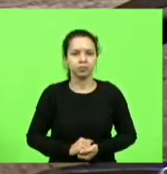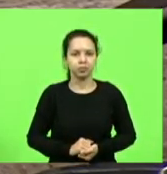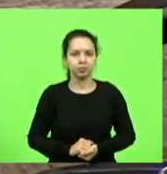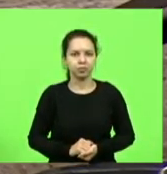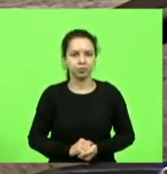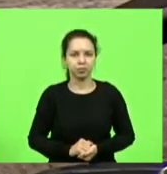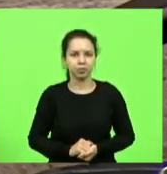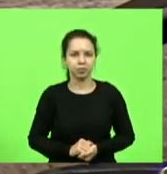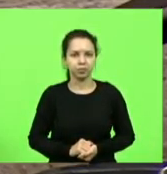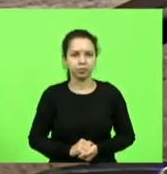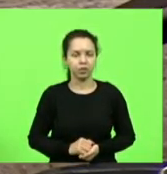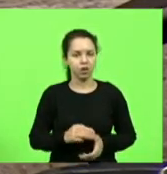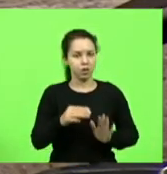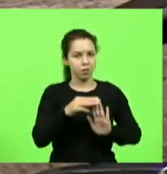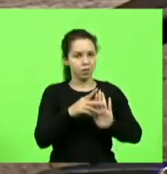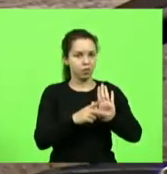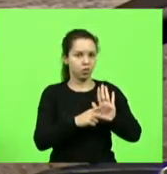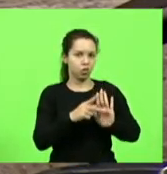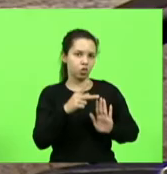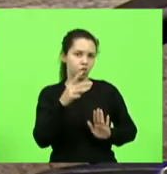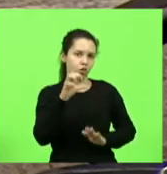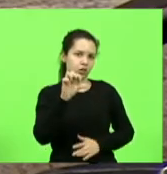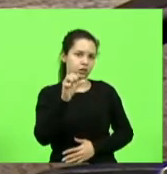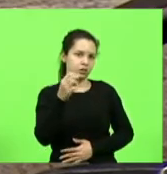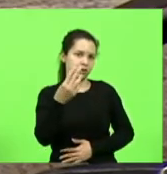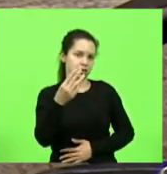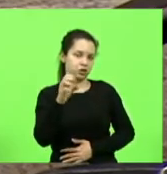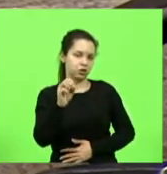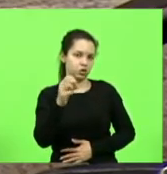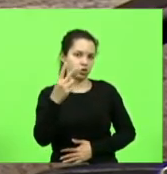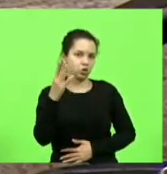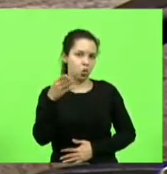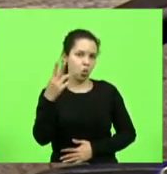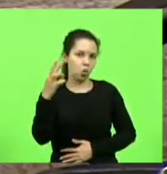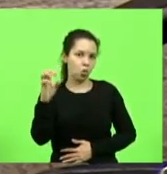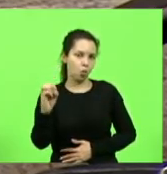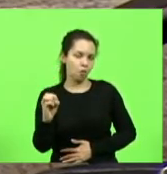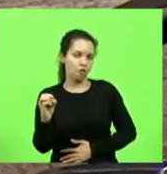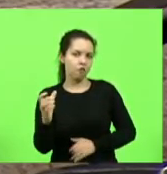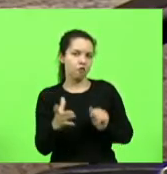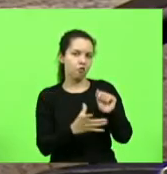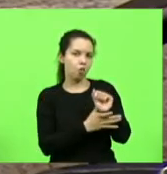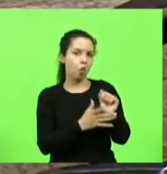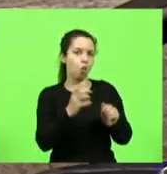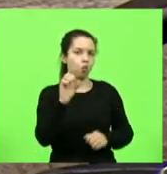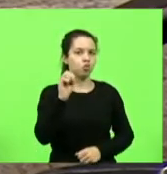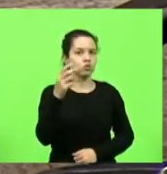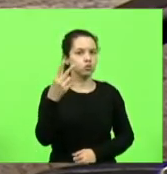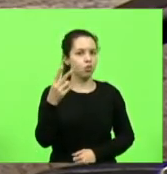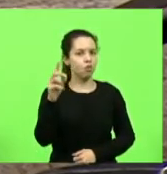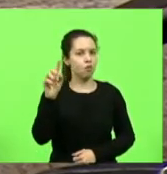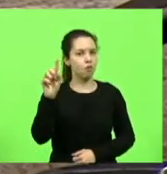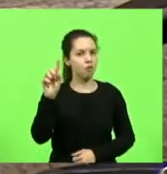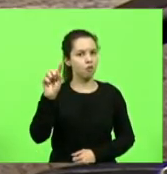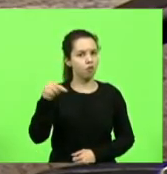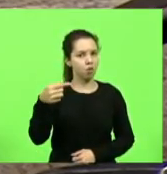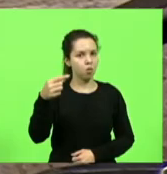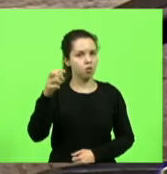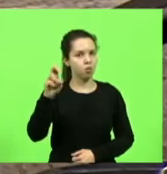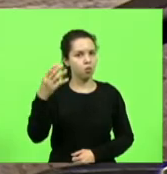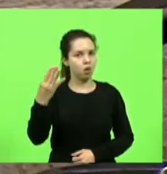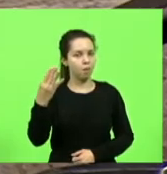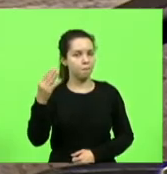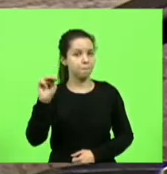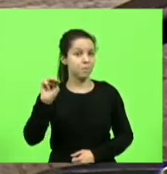A medida provisória 938 de 2020 nos garantiu 82,4 milhões de